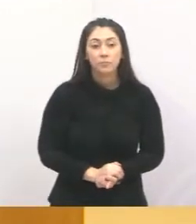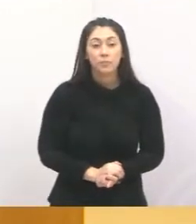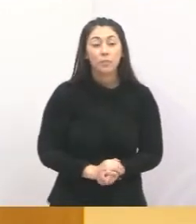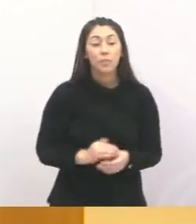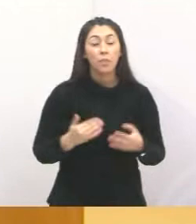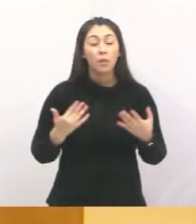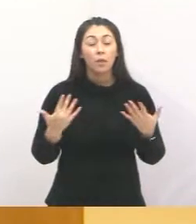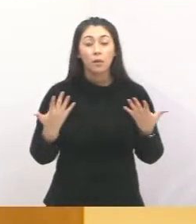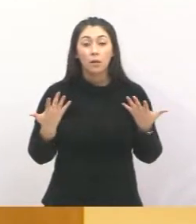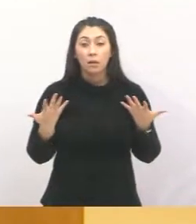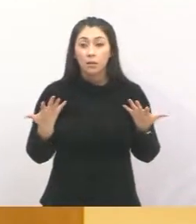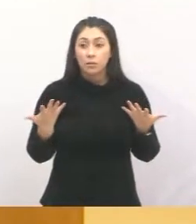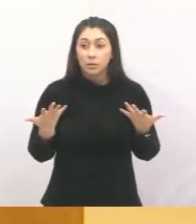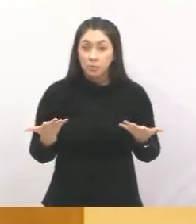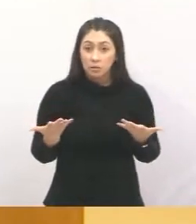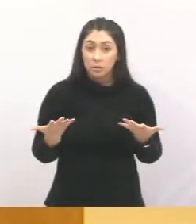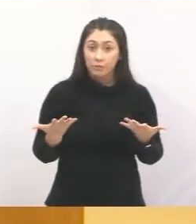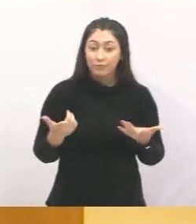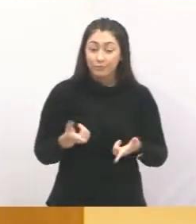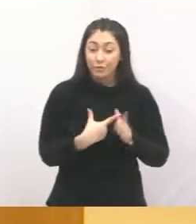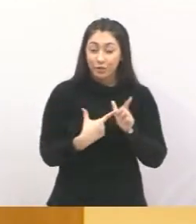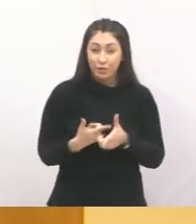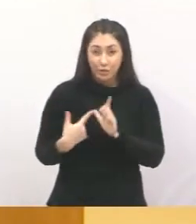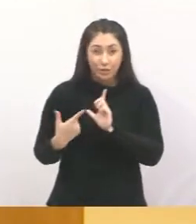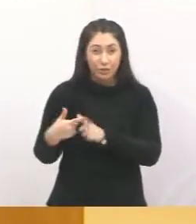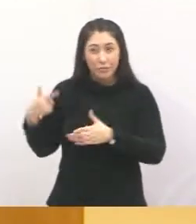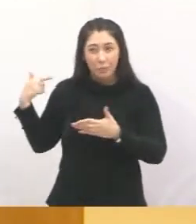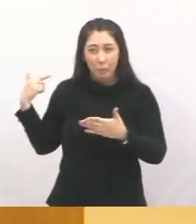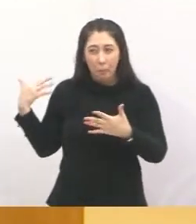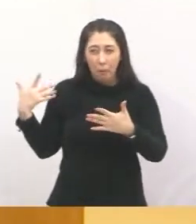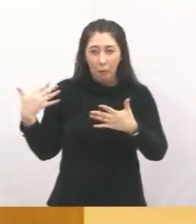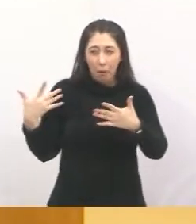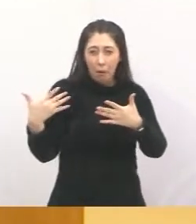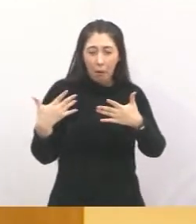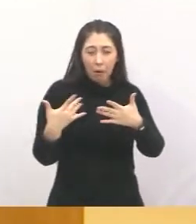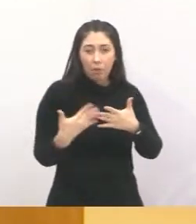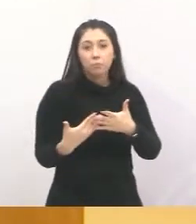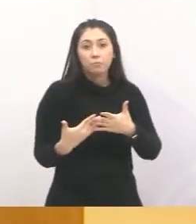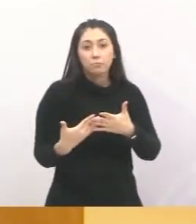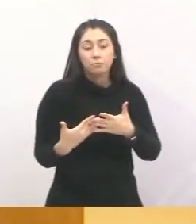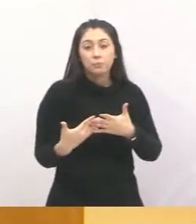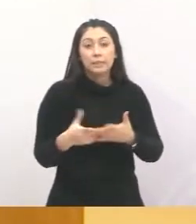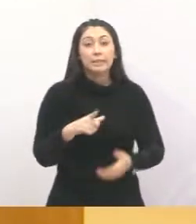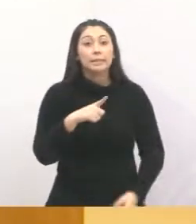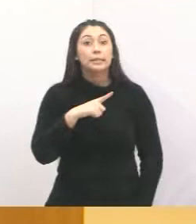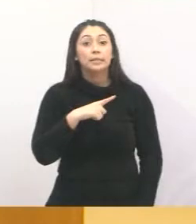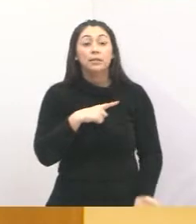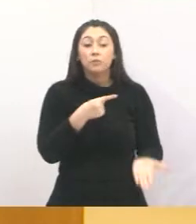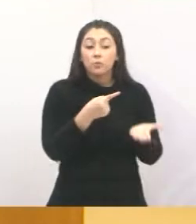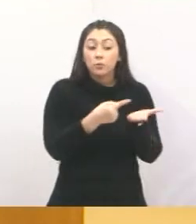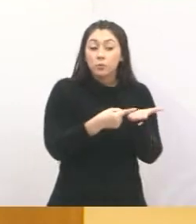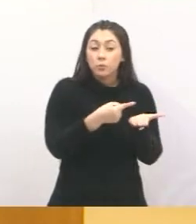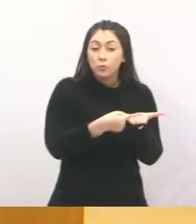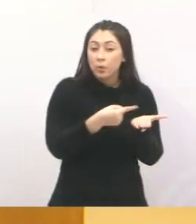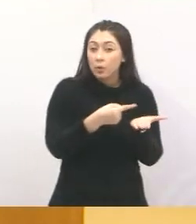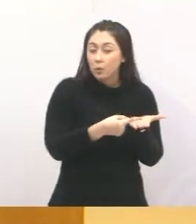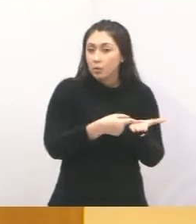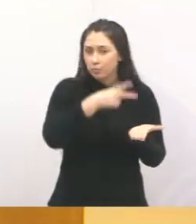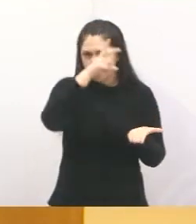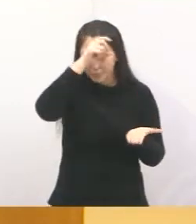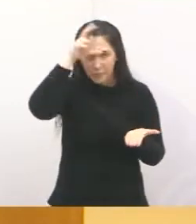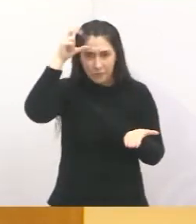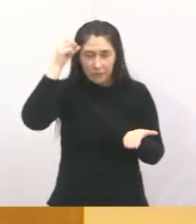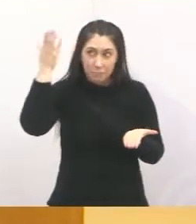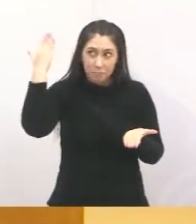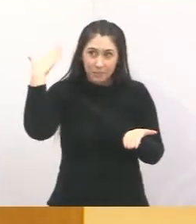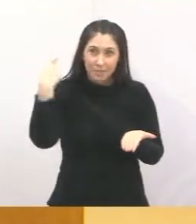a partir dessas dívidas contraídas, houve acordo feito pelos prefeitos